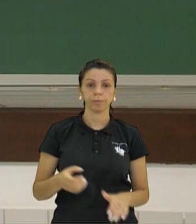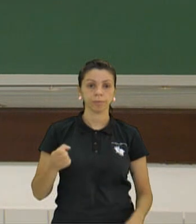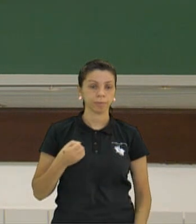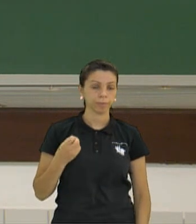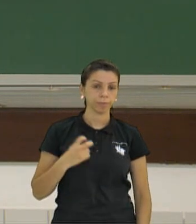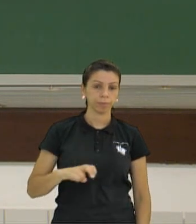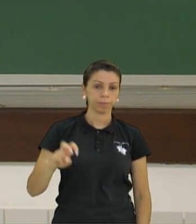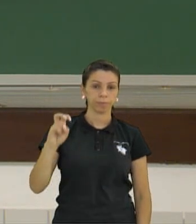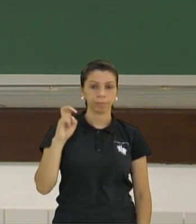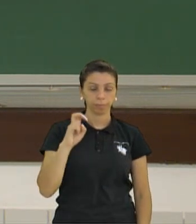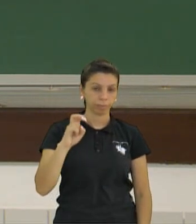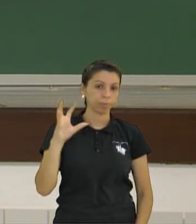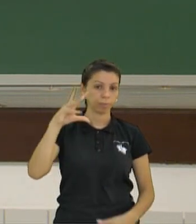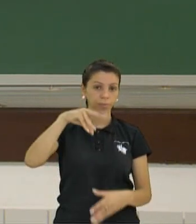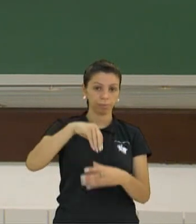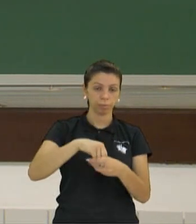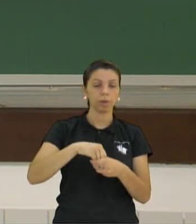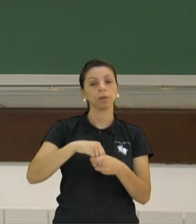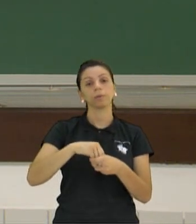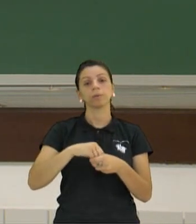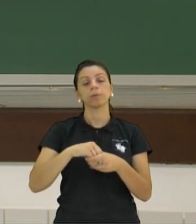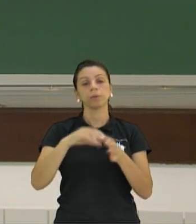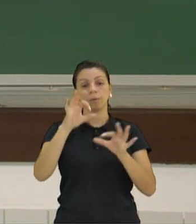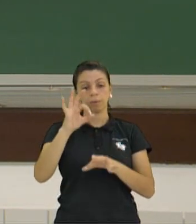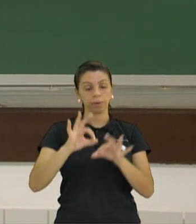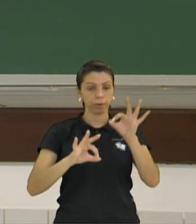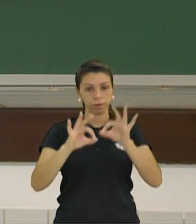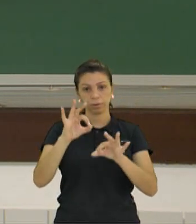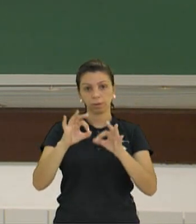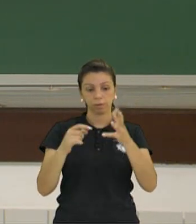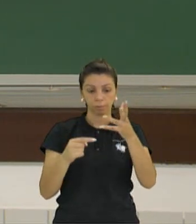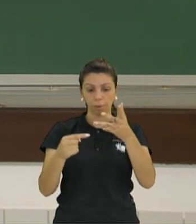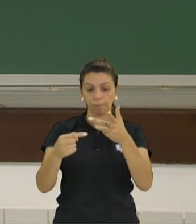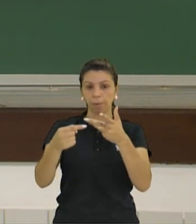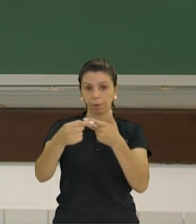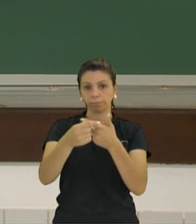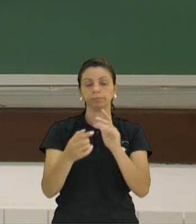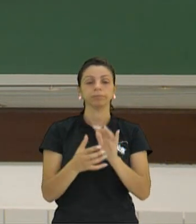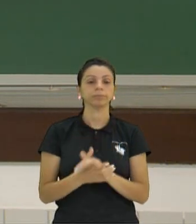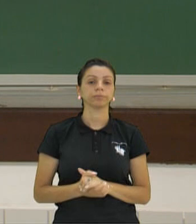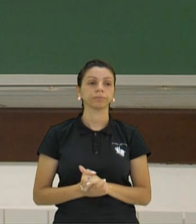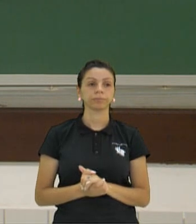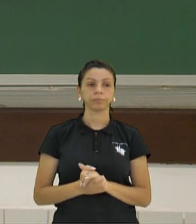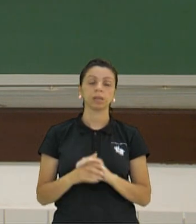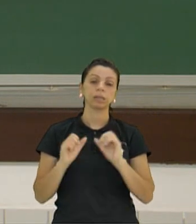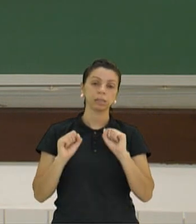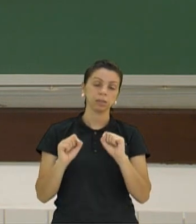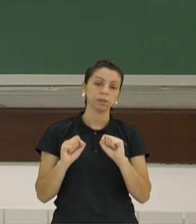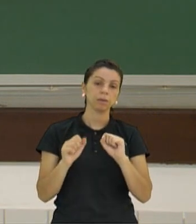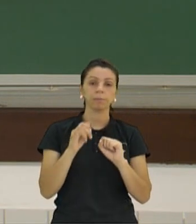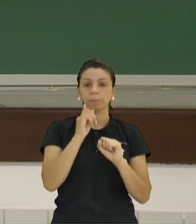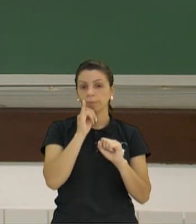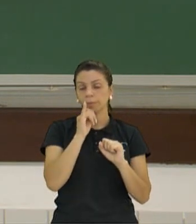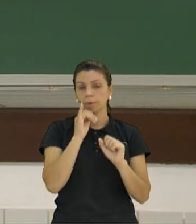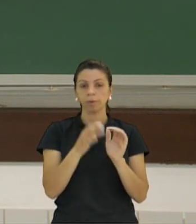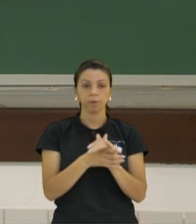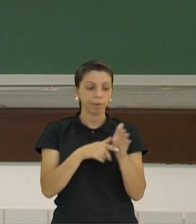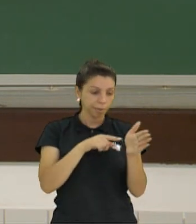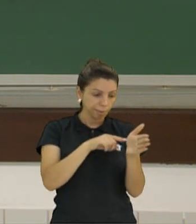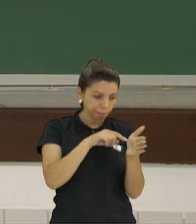5, dentro do nosso planejamento. Se puder, consulte mais de